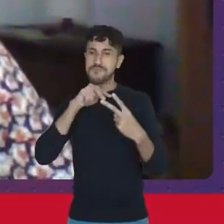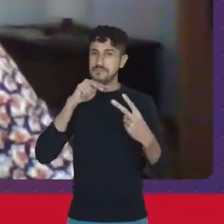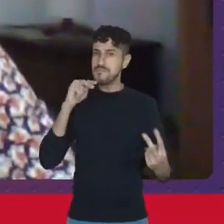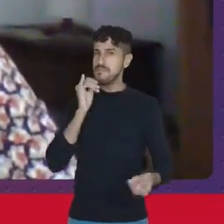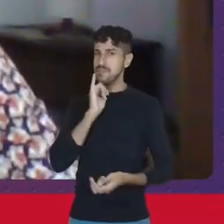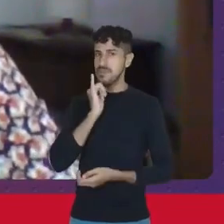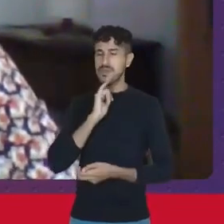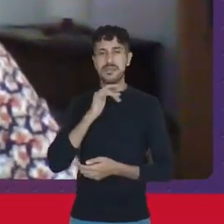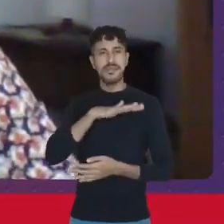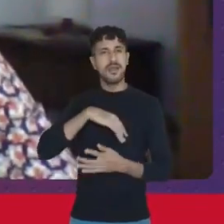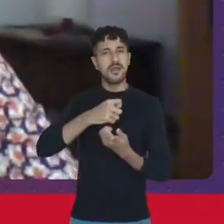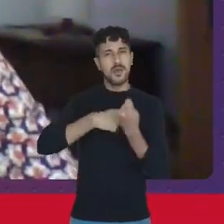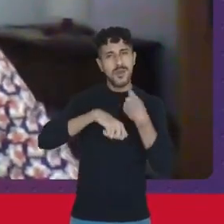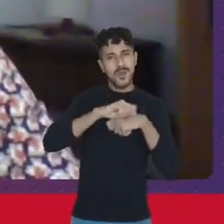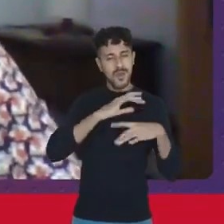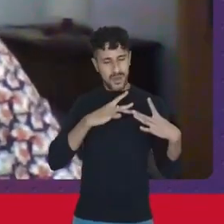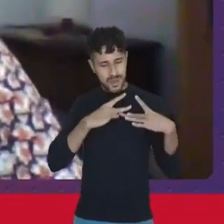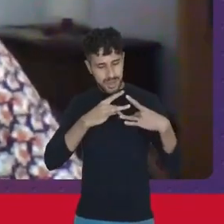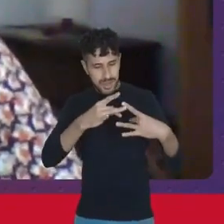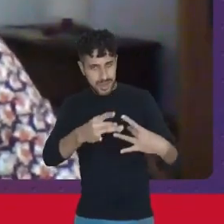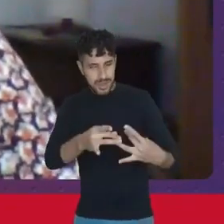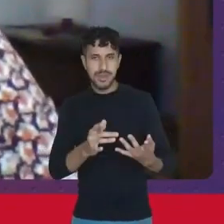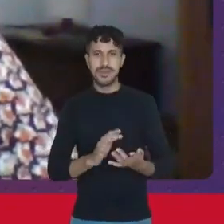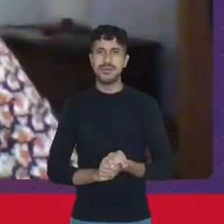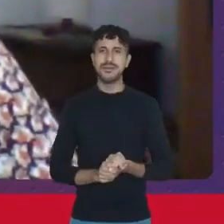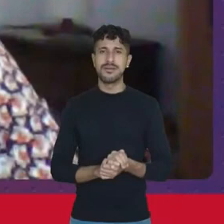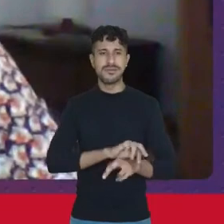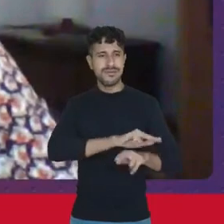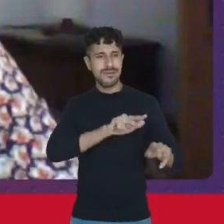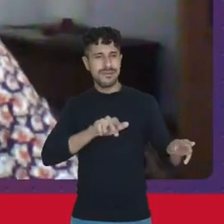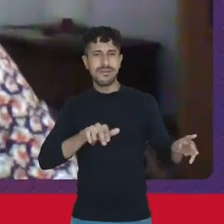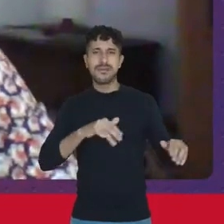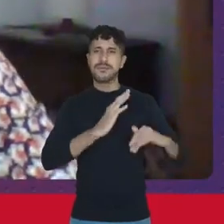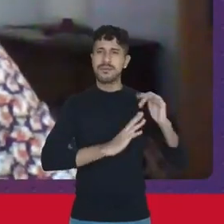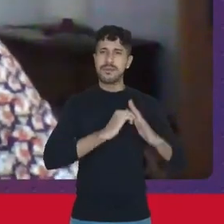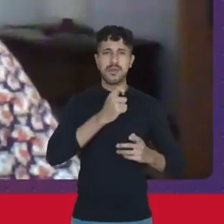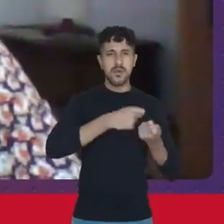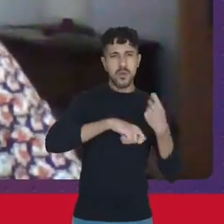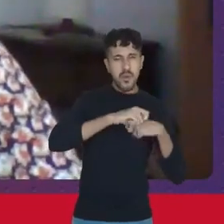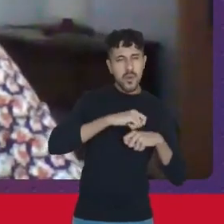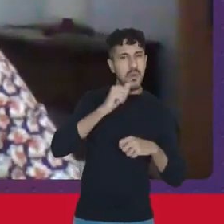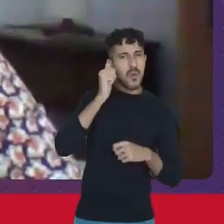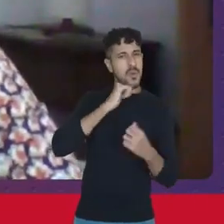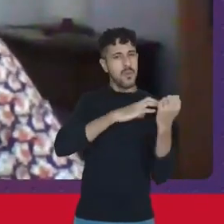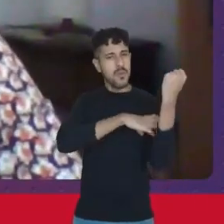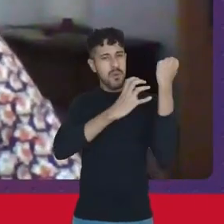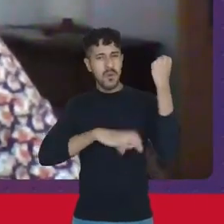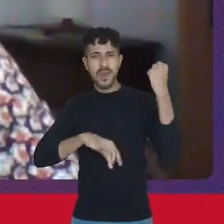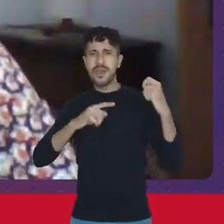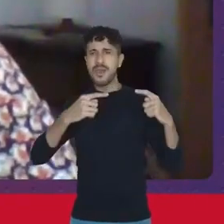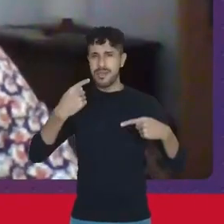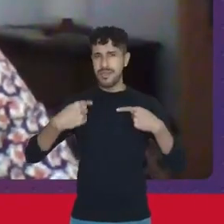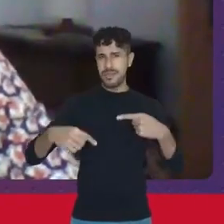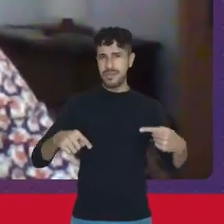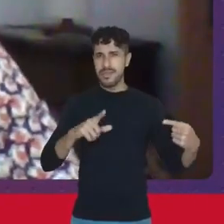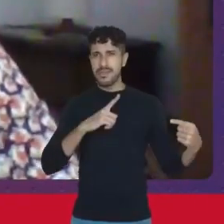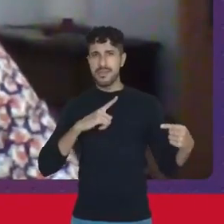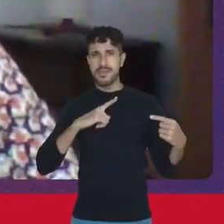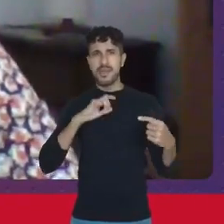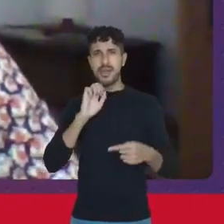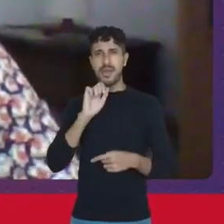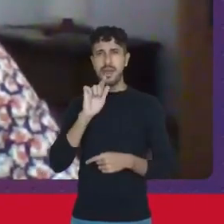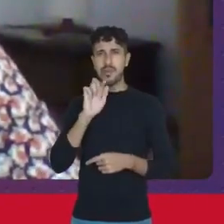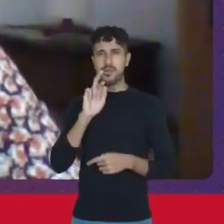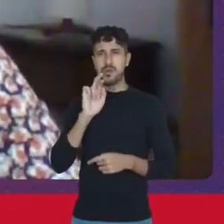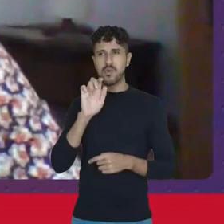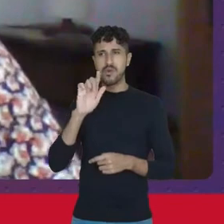Por exemplo, na economia solidária, entre as economistas feministas, o próprio debate da